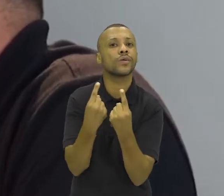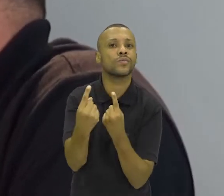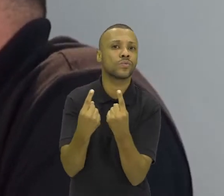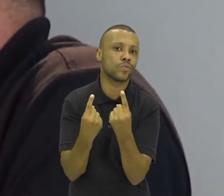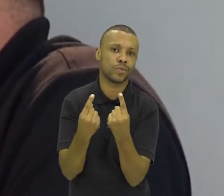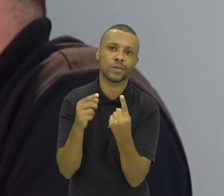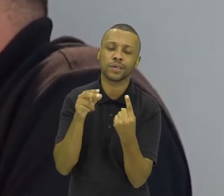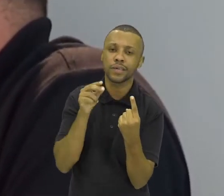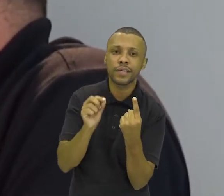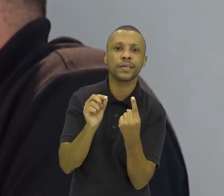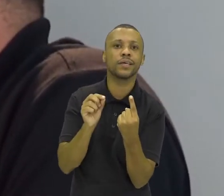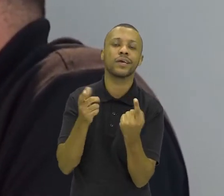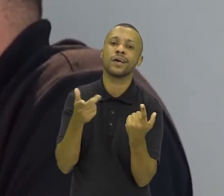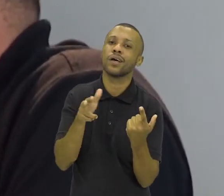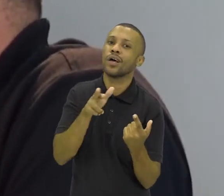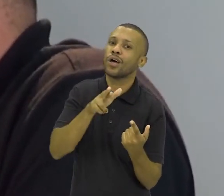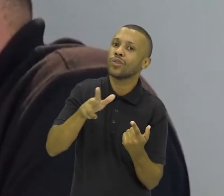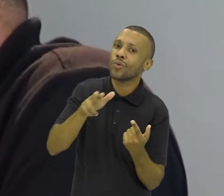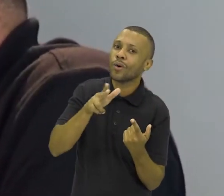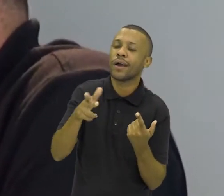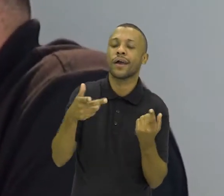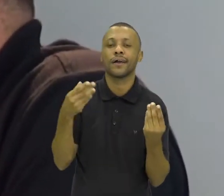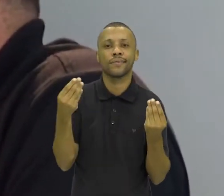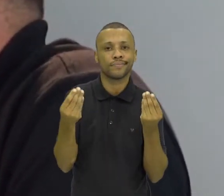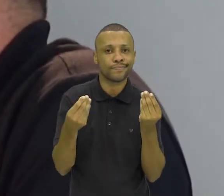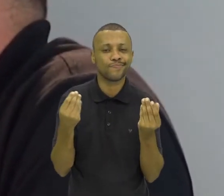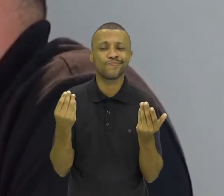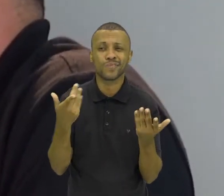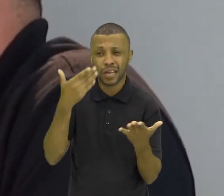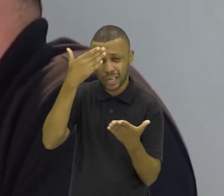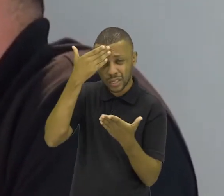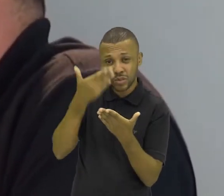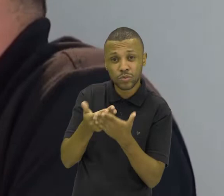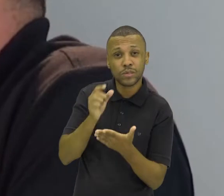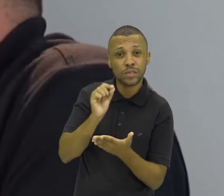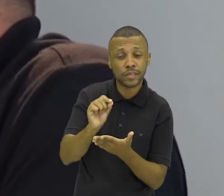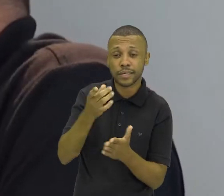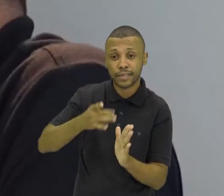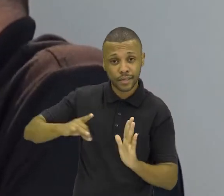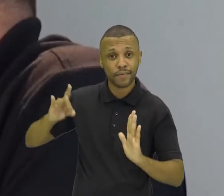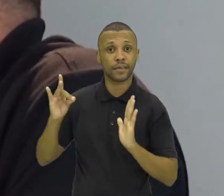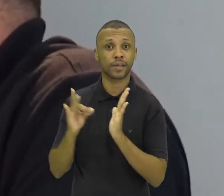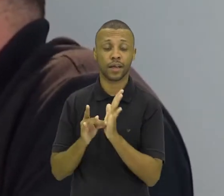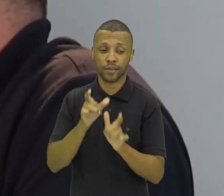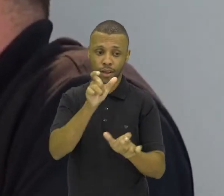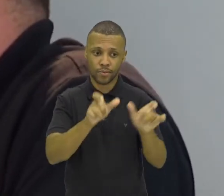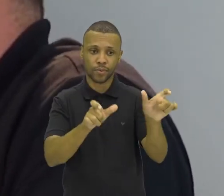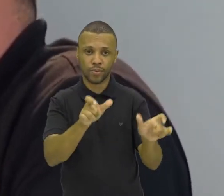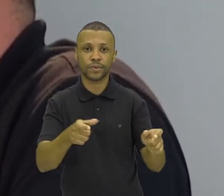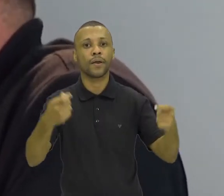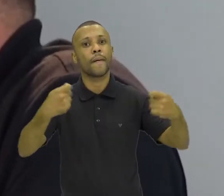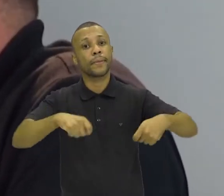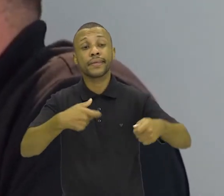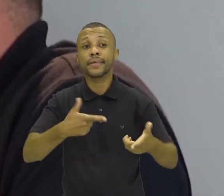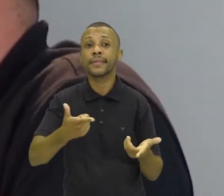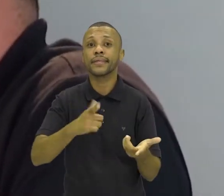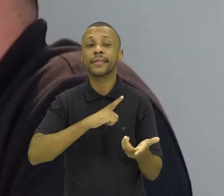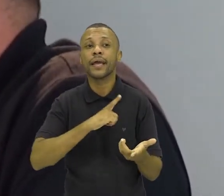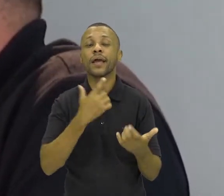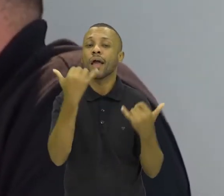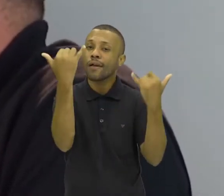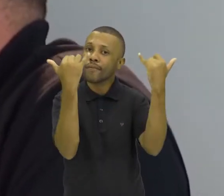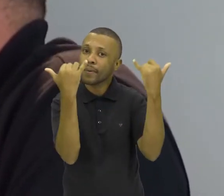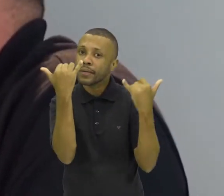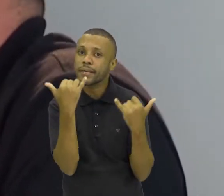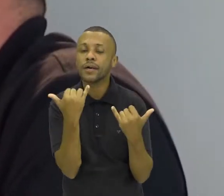enquanto Sim. não entrar na cabeça das pessoas, porque como você falou, trânsito, eu acho que mais da metade das pessoas ela